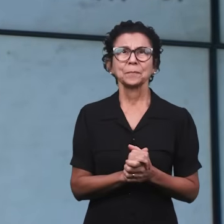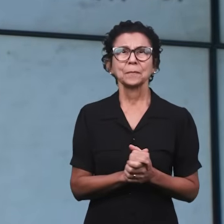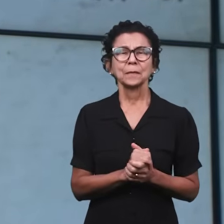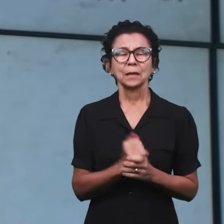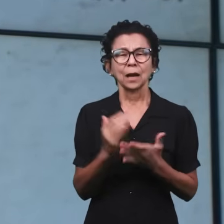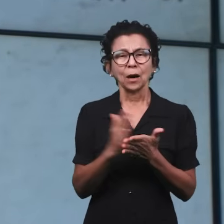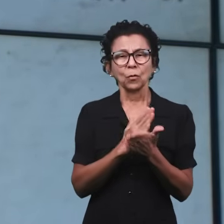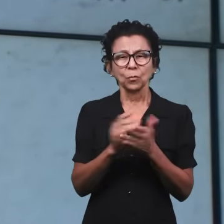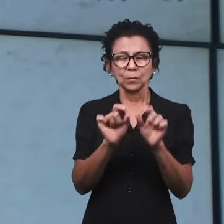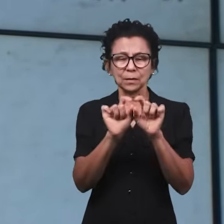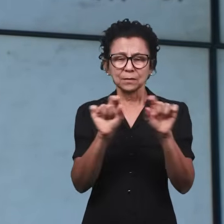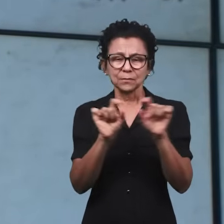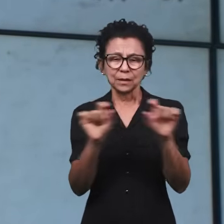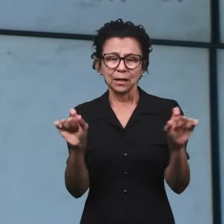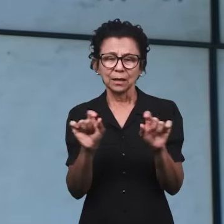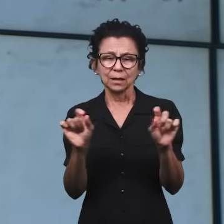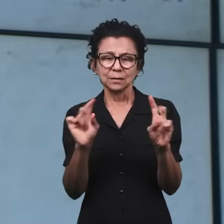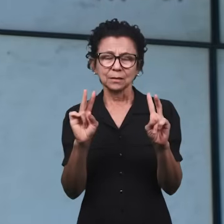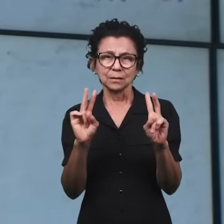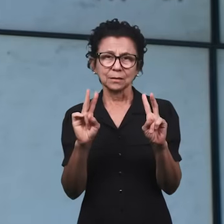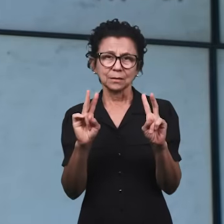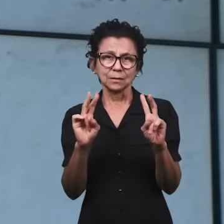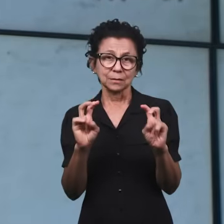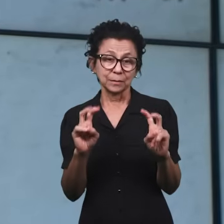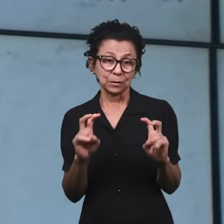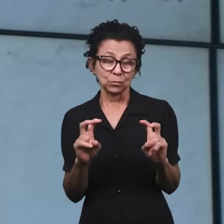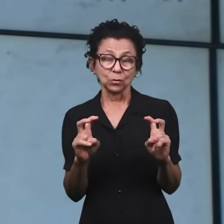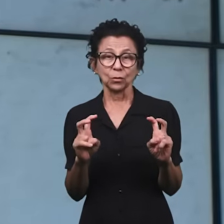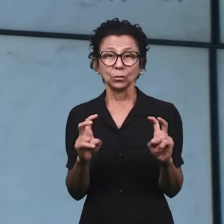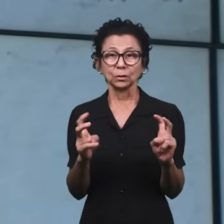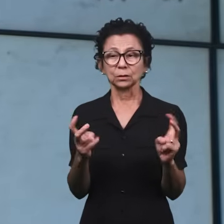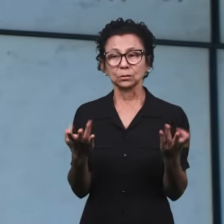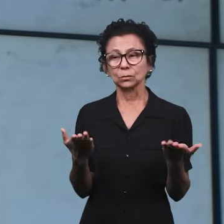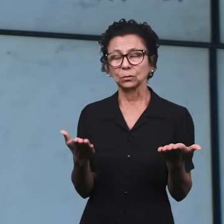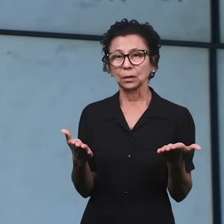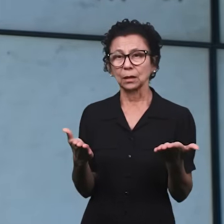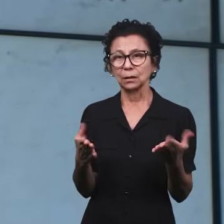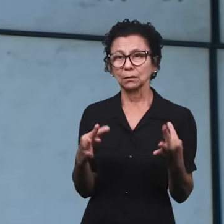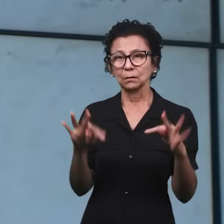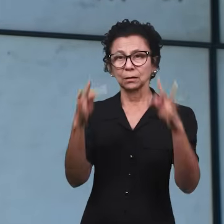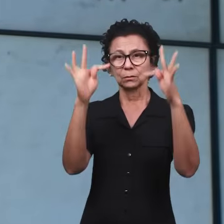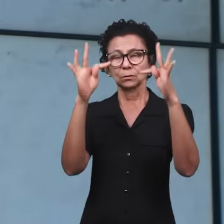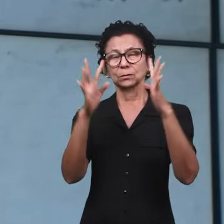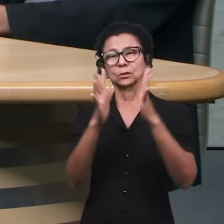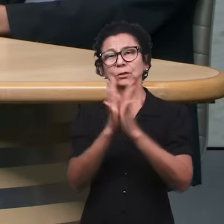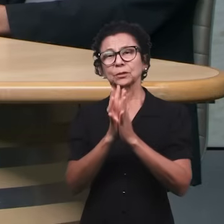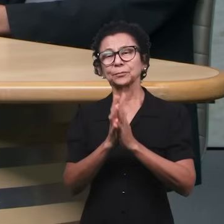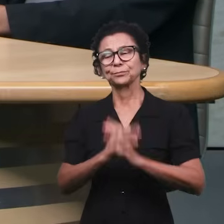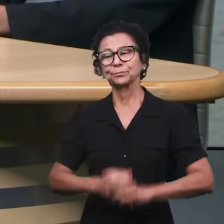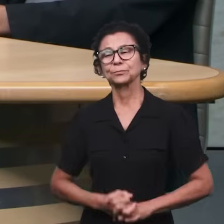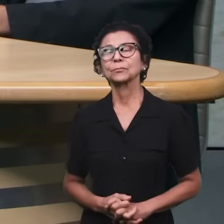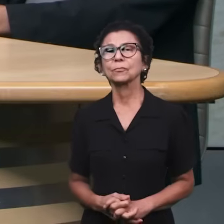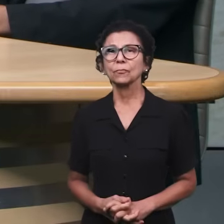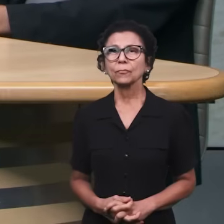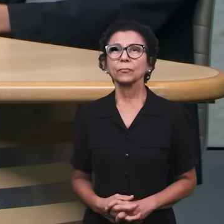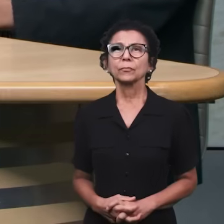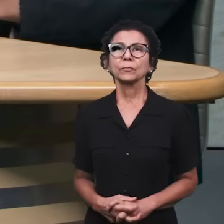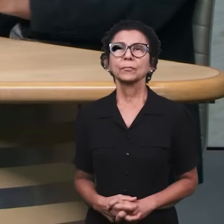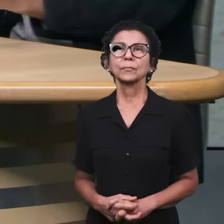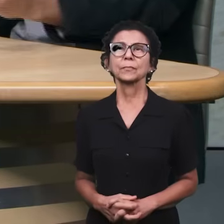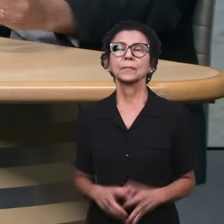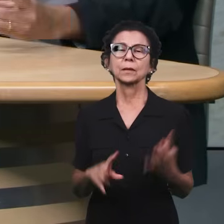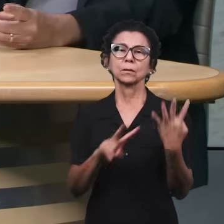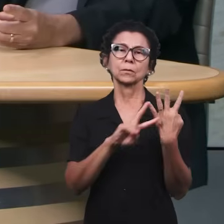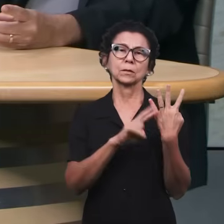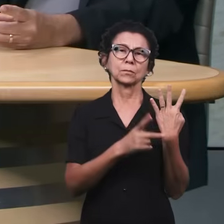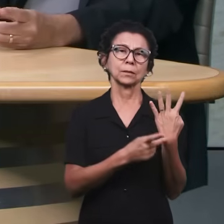colocações que falam desse período que nós estamos vivendo com essa tecnologia. Exatamente. Isso vai